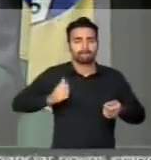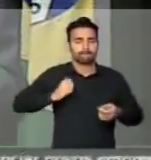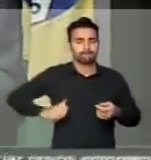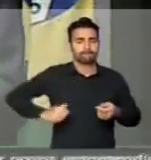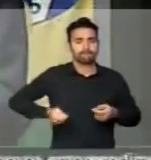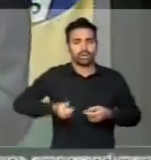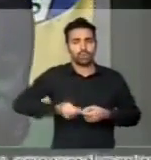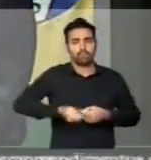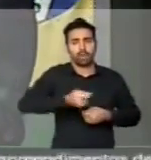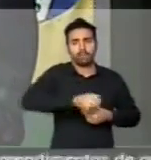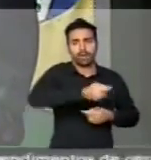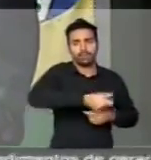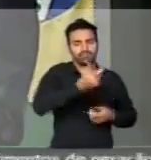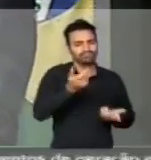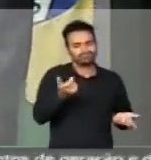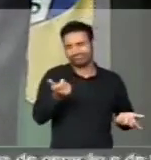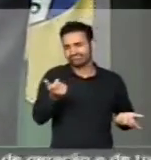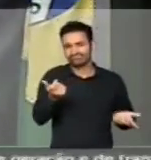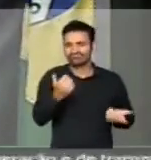fazem notar.